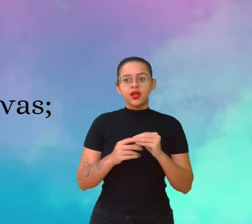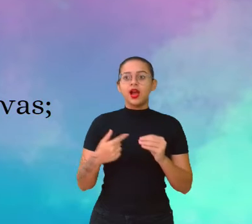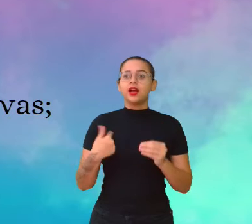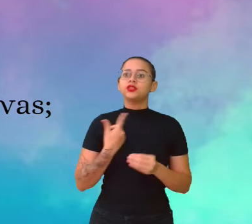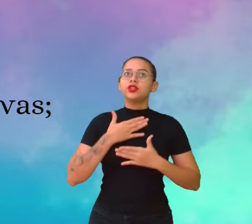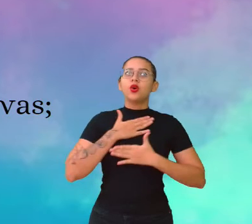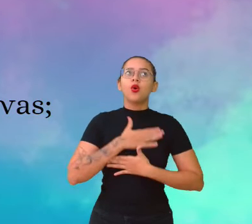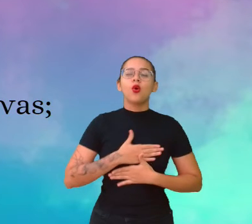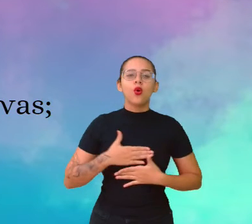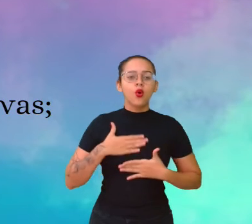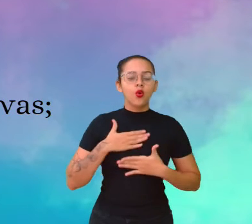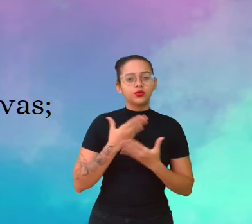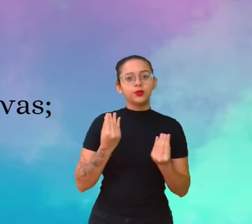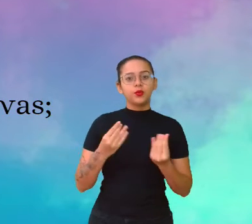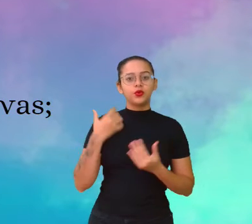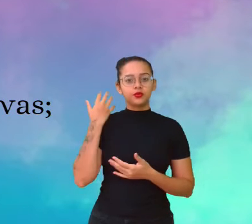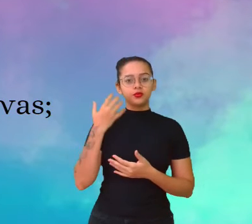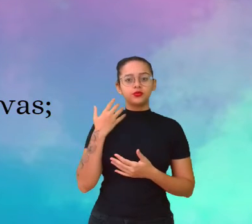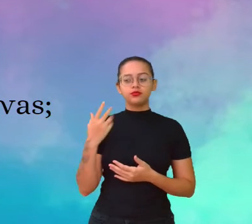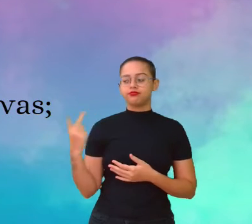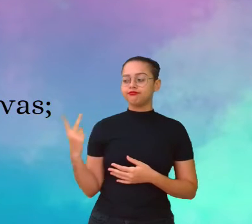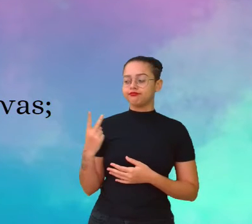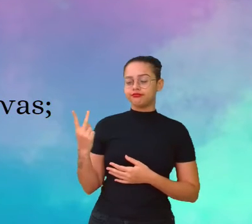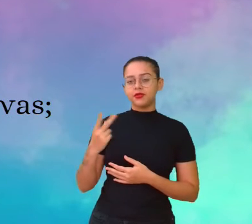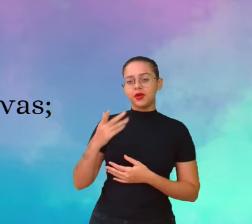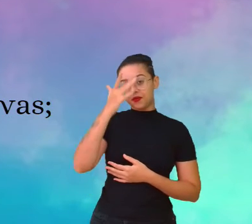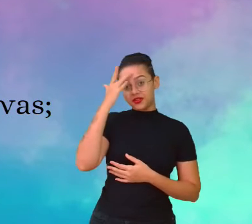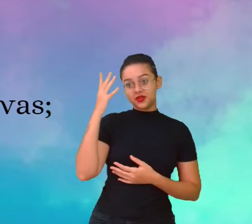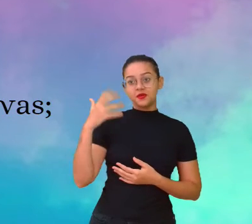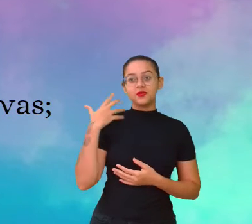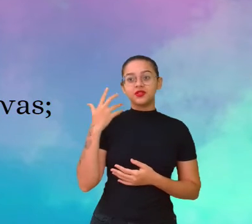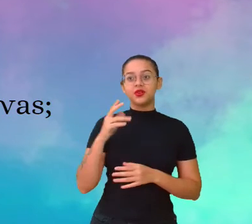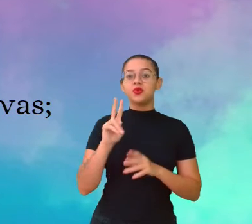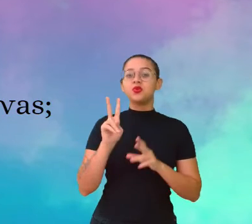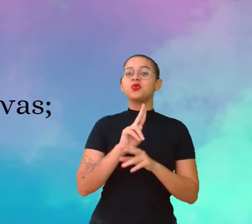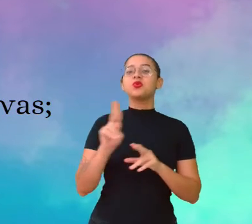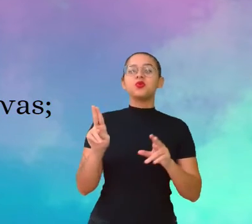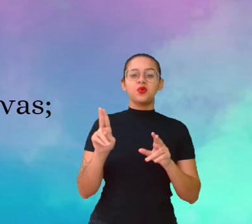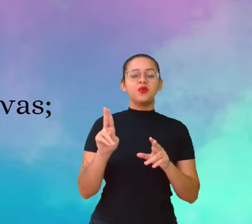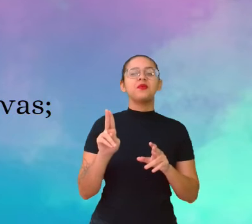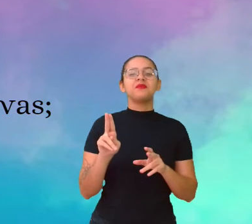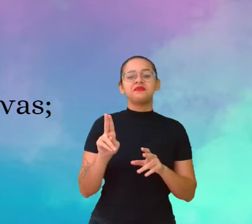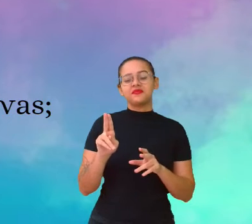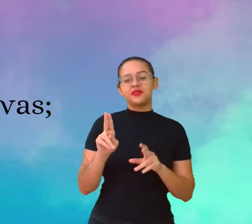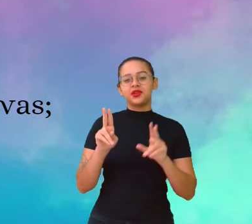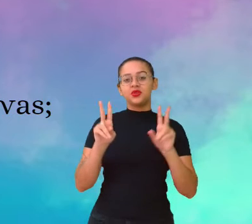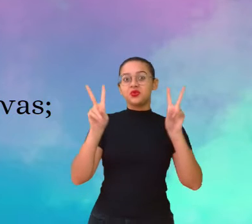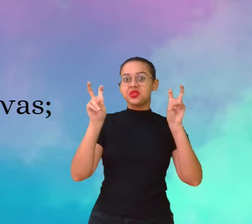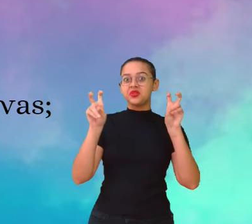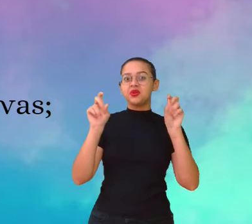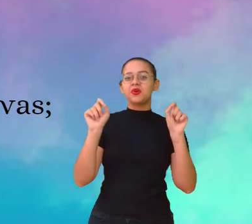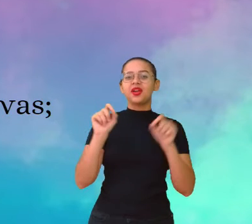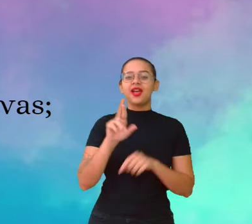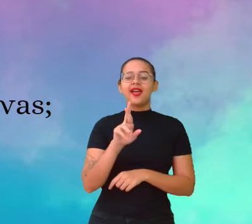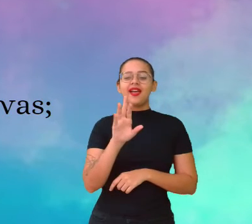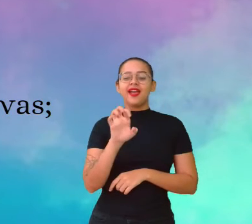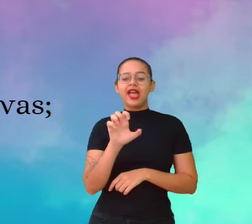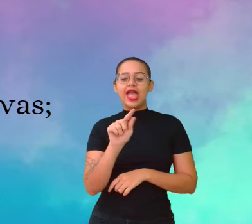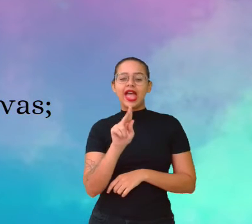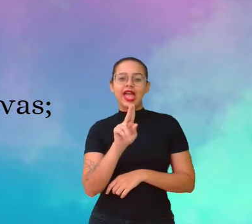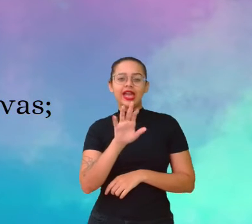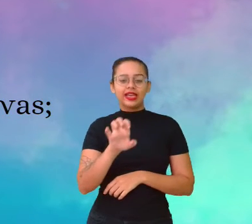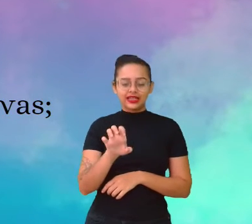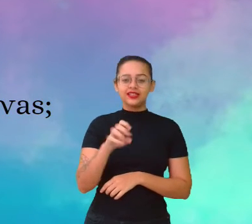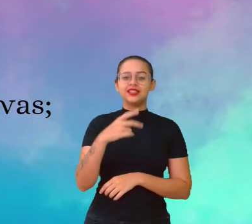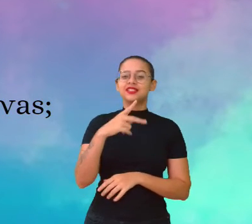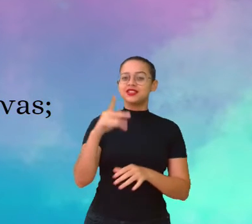a gente gosta de música, né? Muito. Nós somos pessoas bem musicais. Tanto é que o título da aula é qual? Regue. Regue seus sonhos. Então